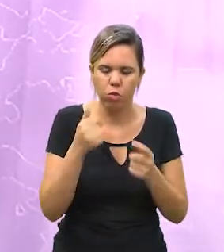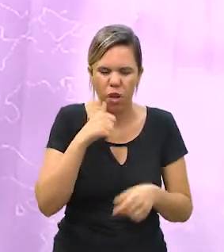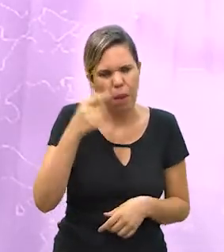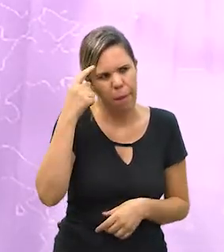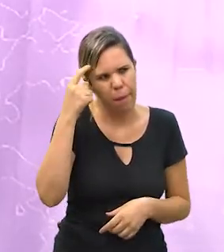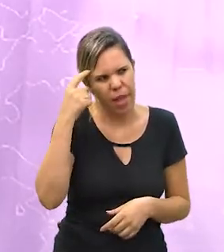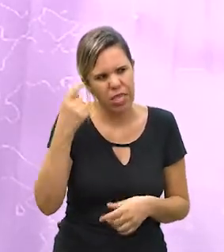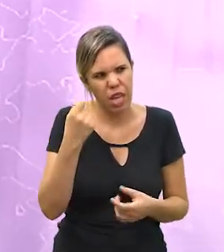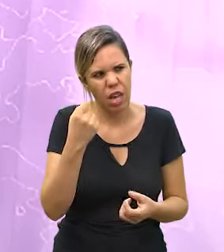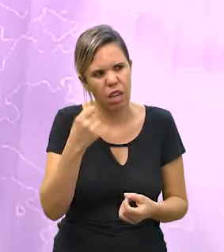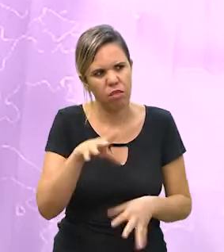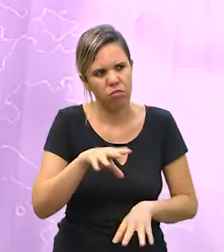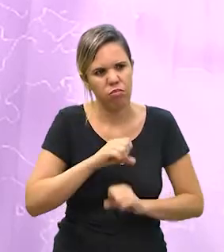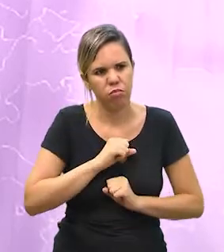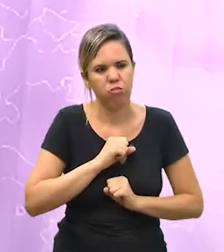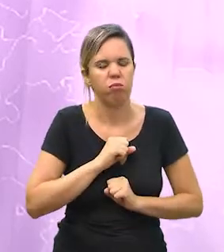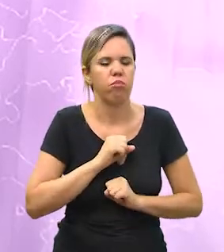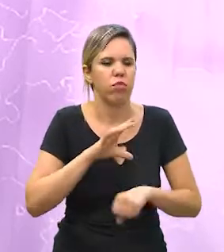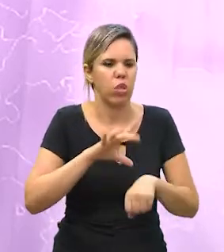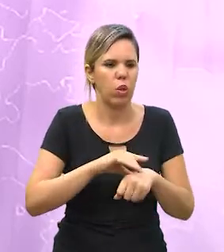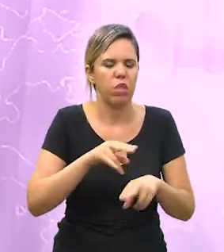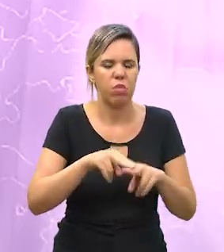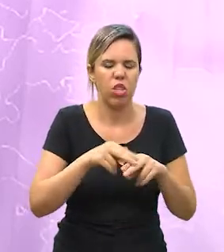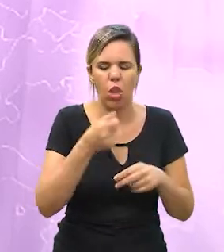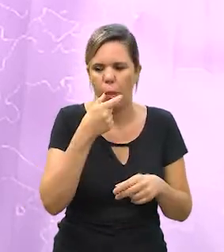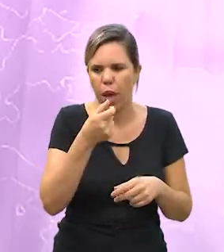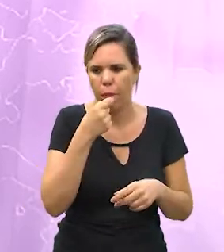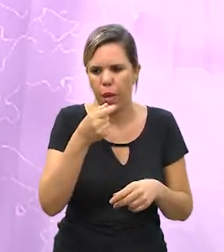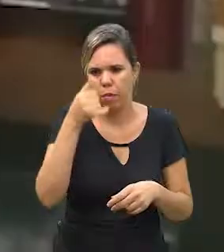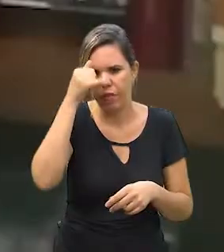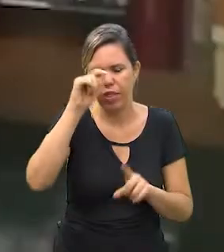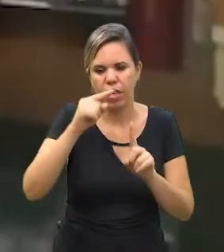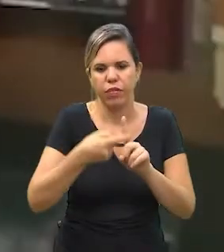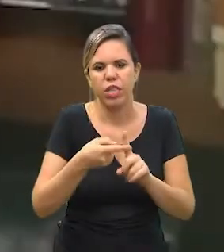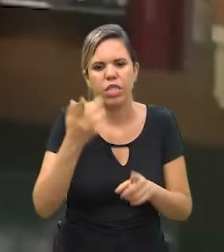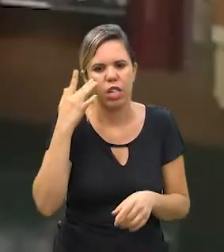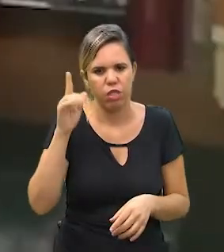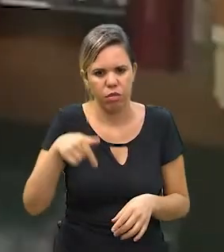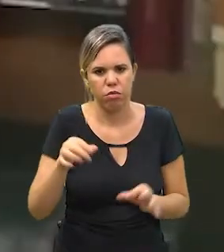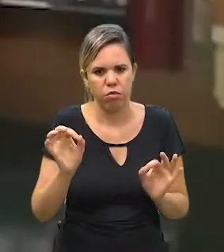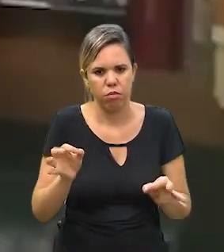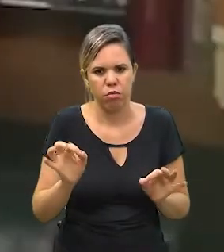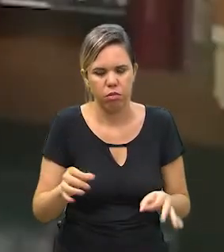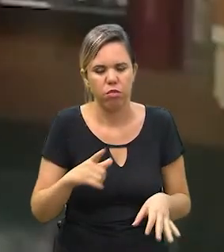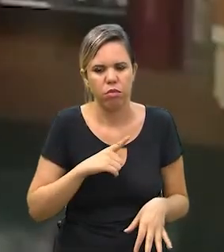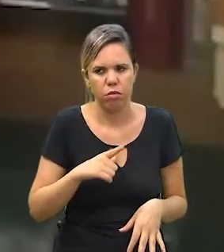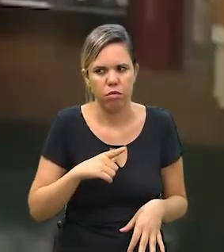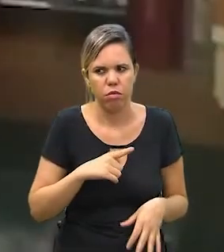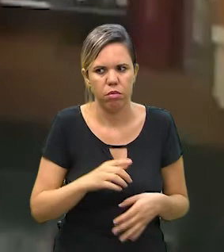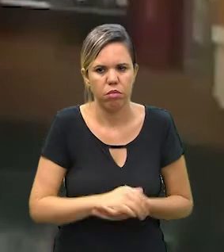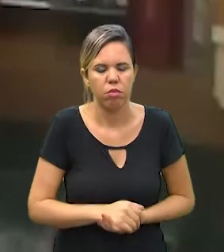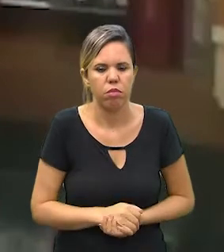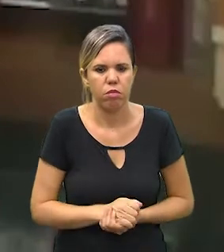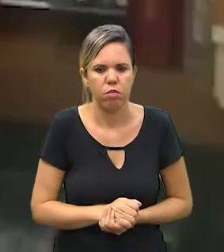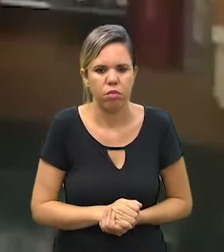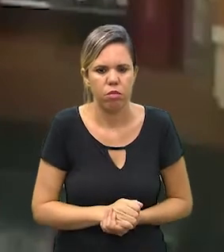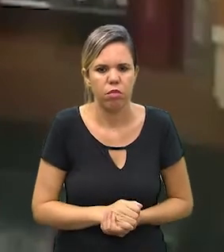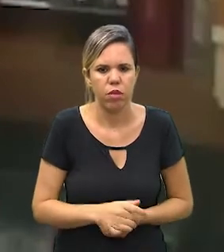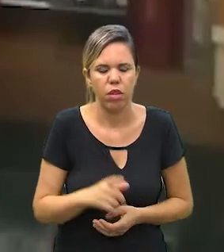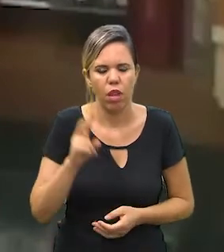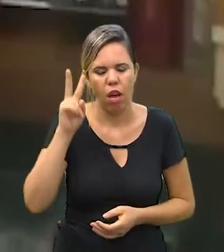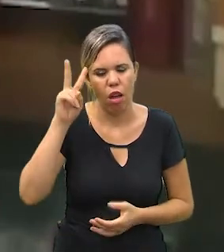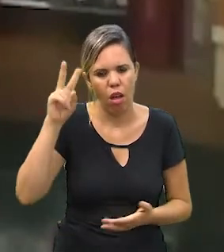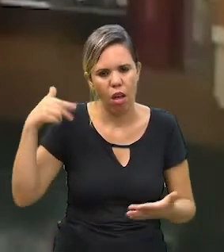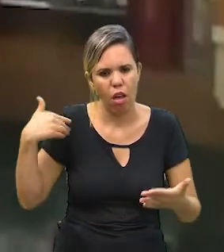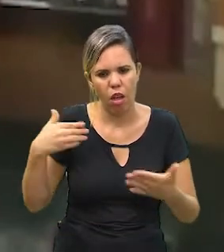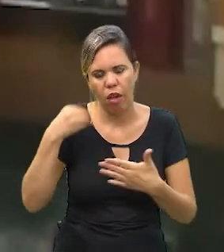doenças. Hoje esse tratamento está bastante moderno, né, esse contraceptivo. Olha, a gente tem um histórico de